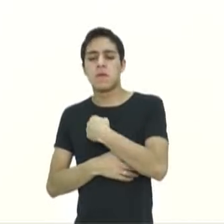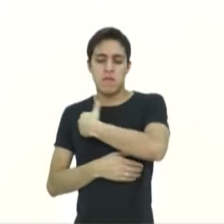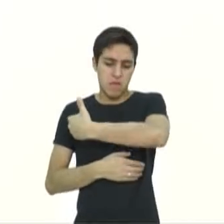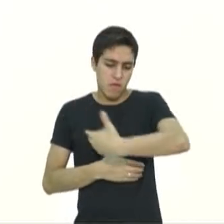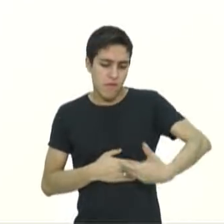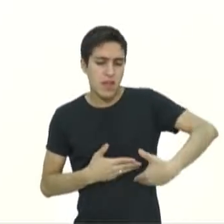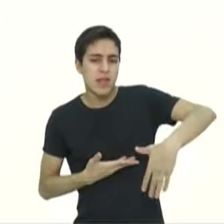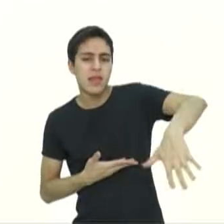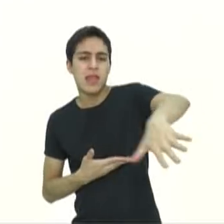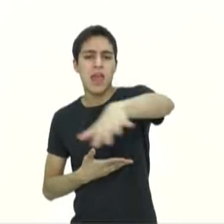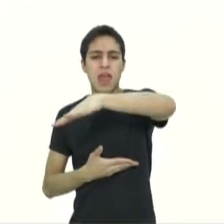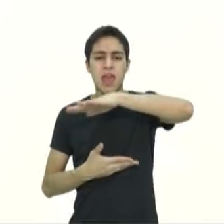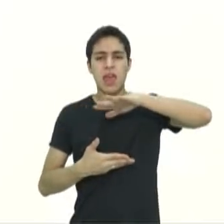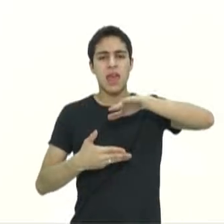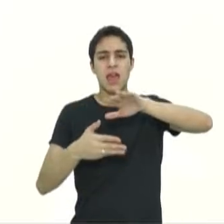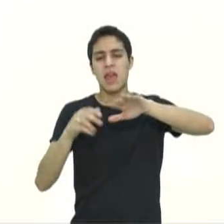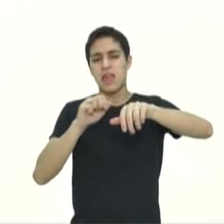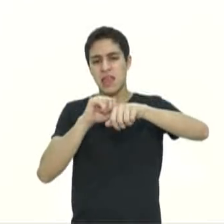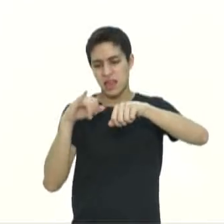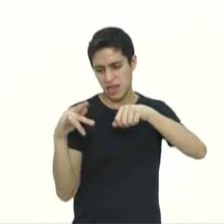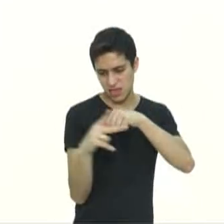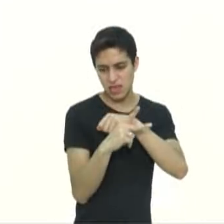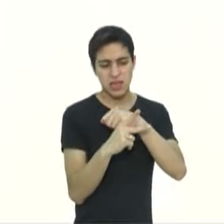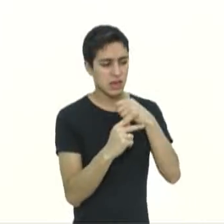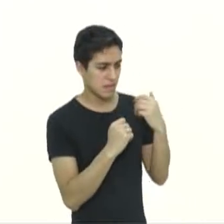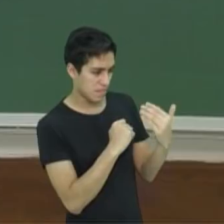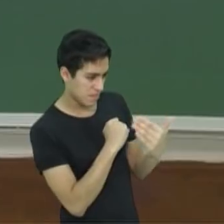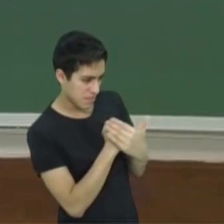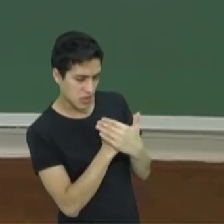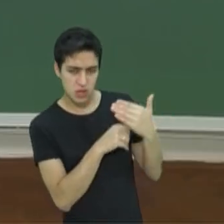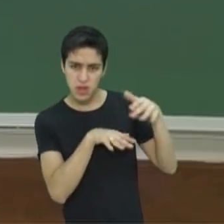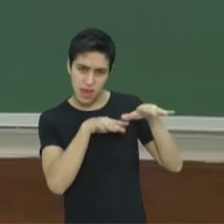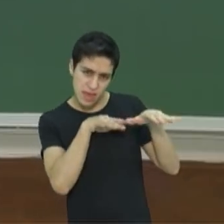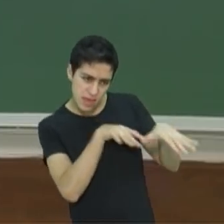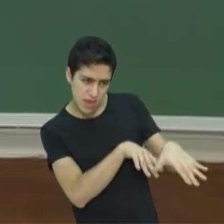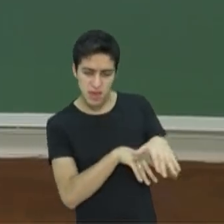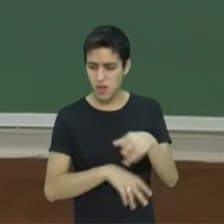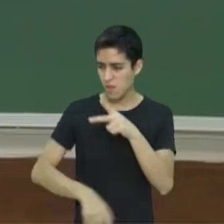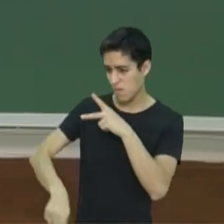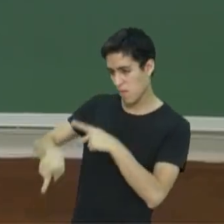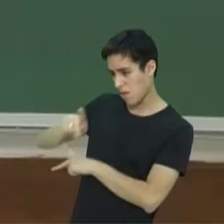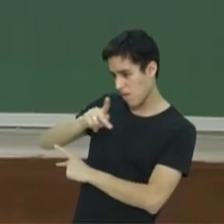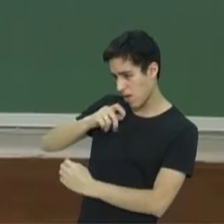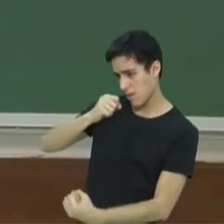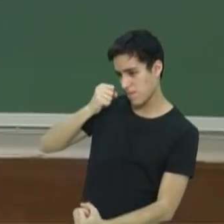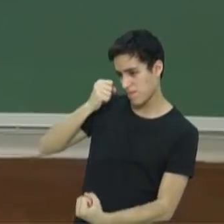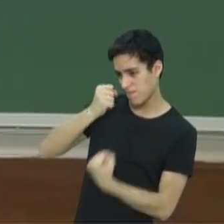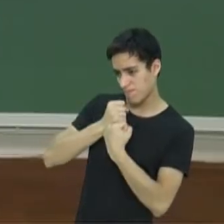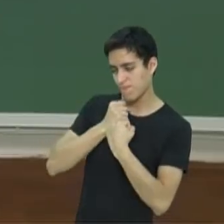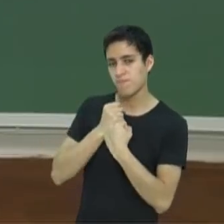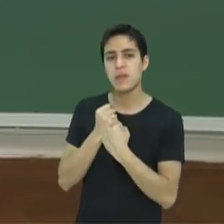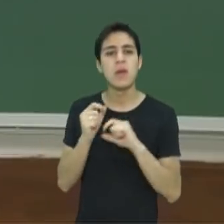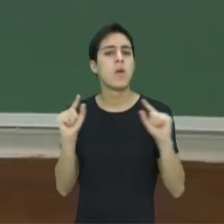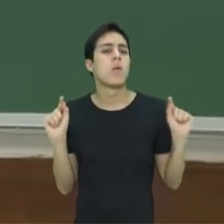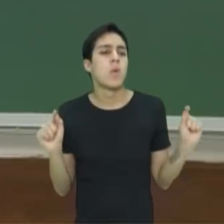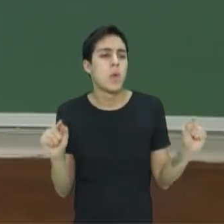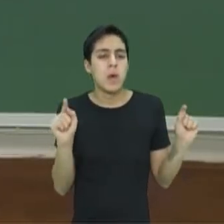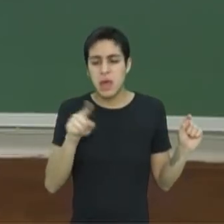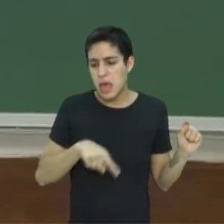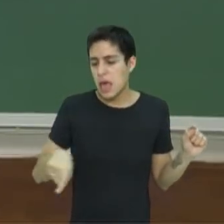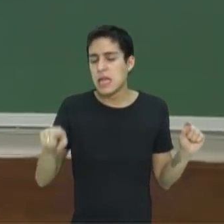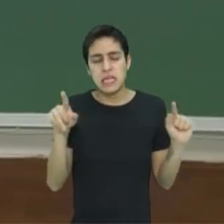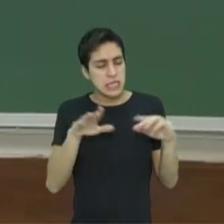ilha. Ele passa a governar essa ilha com o seu exército e de sua população que não era